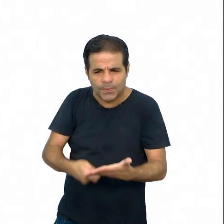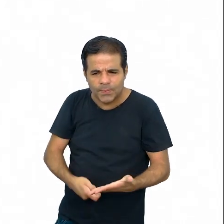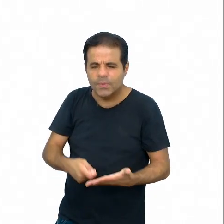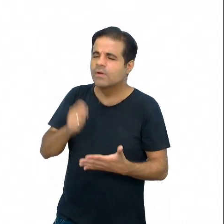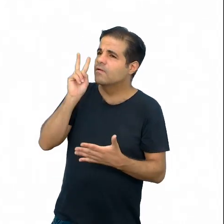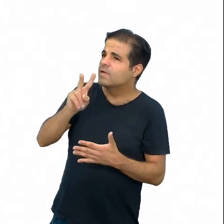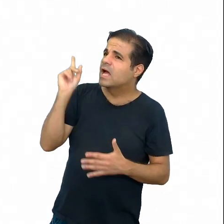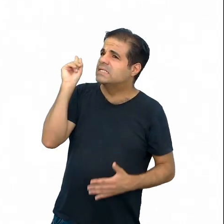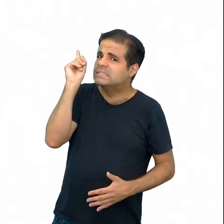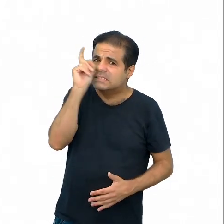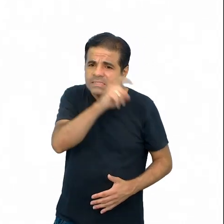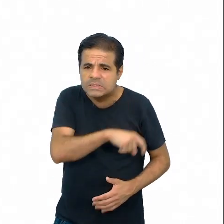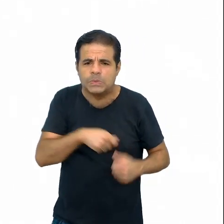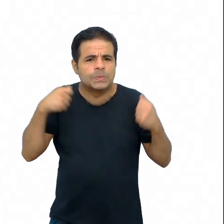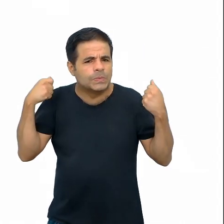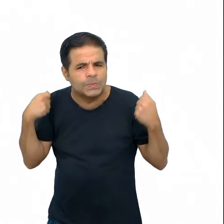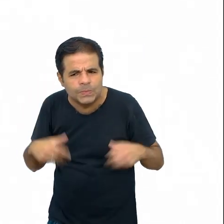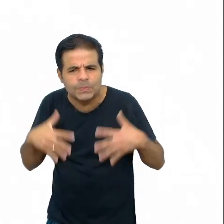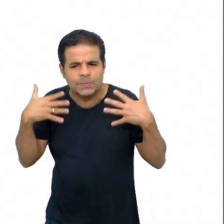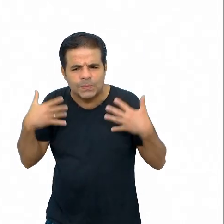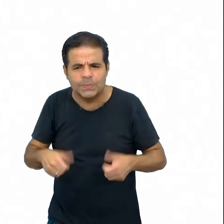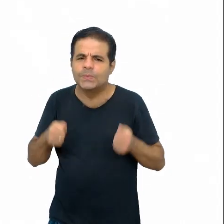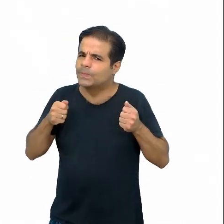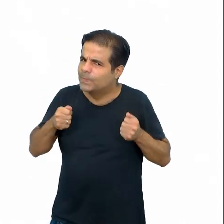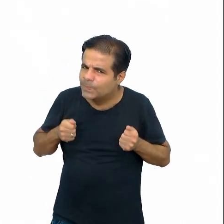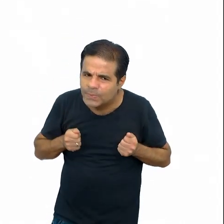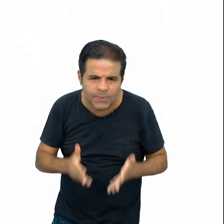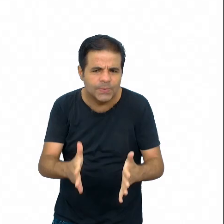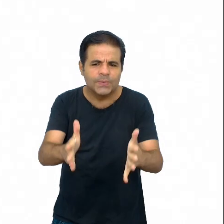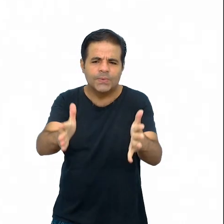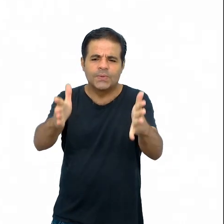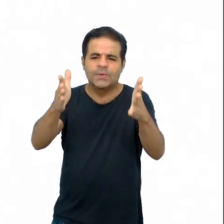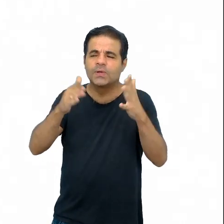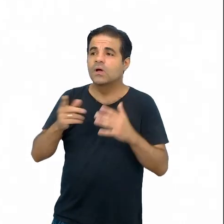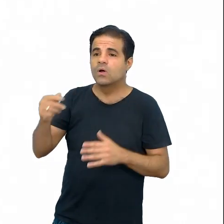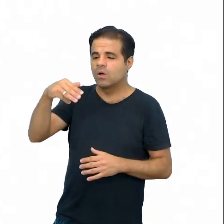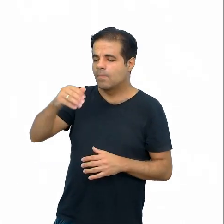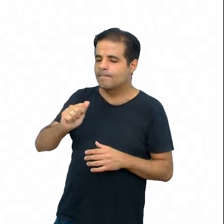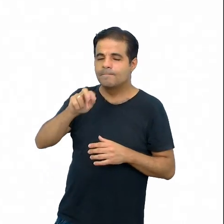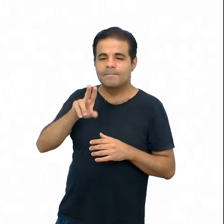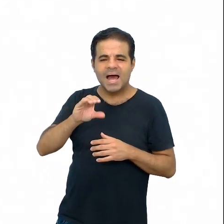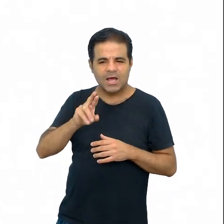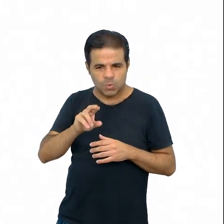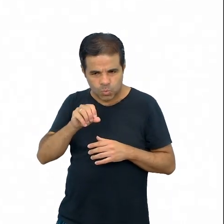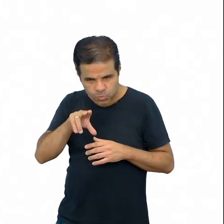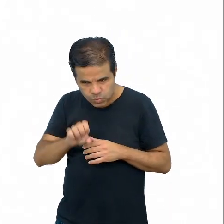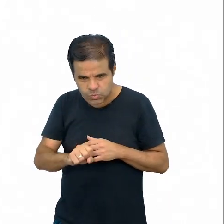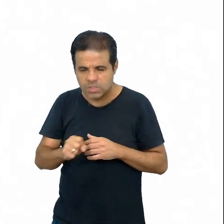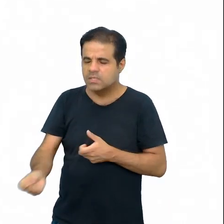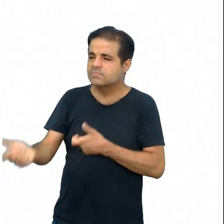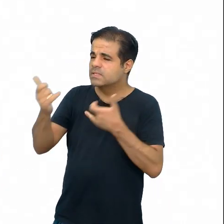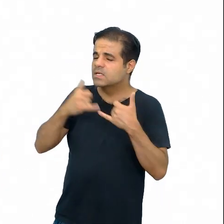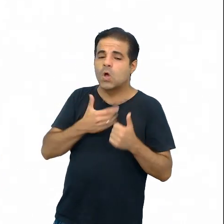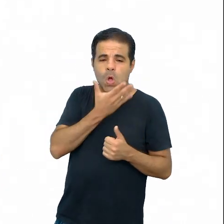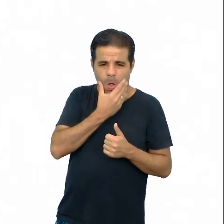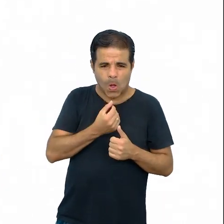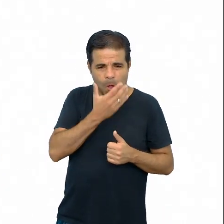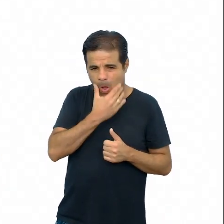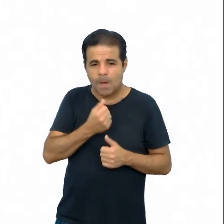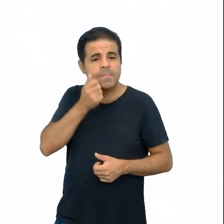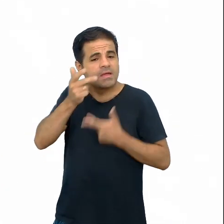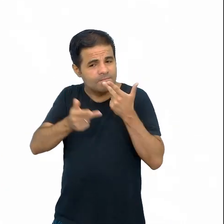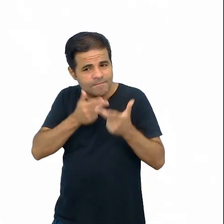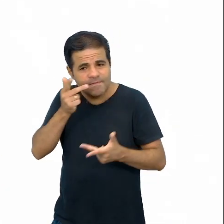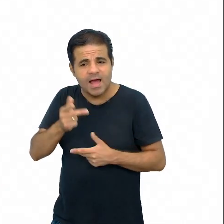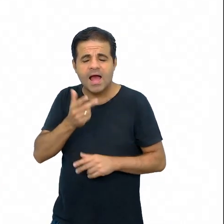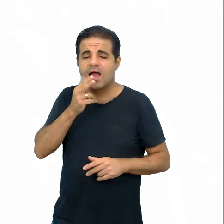a complexidade e o caminho que se tem, né? Então, ele diz, o Marcuse diz que o homem é um ser que fala e